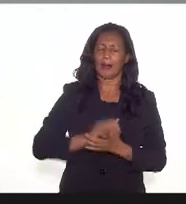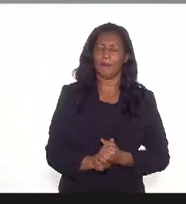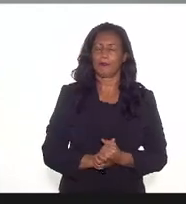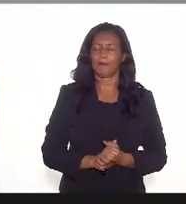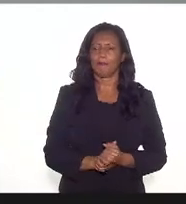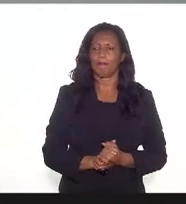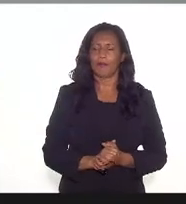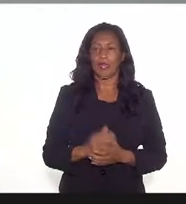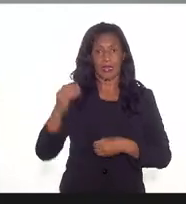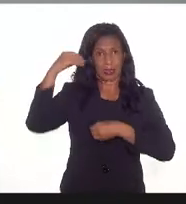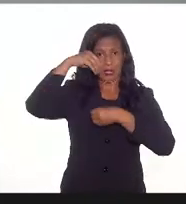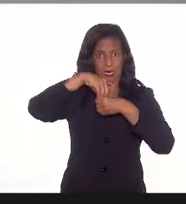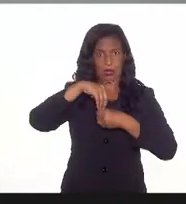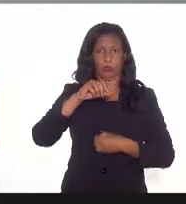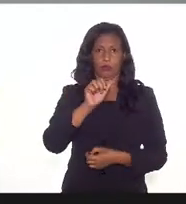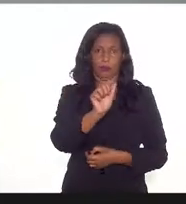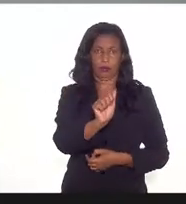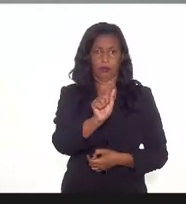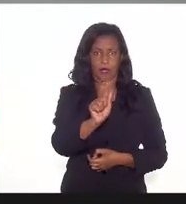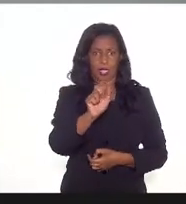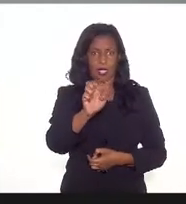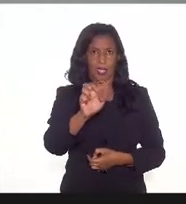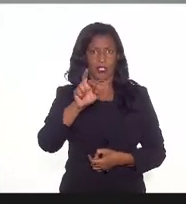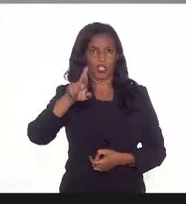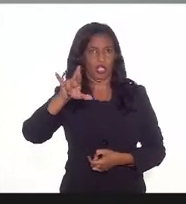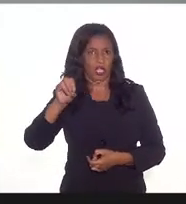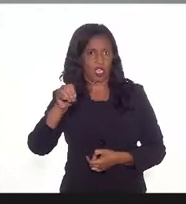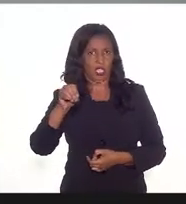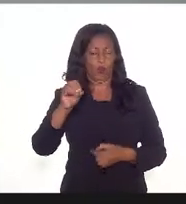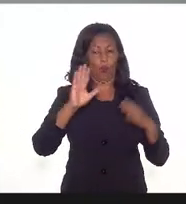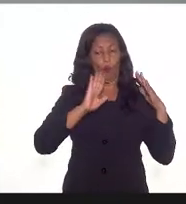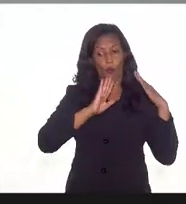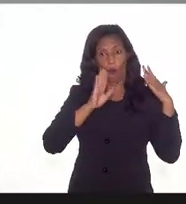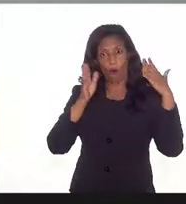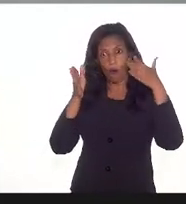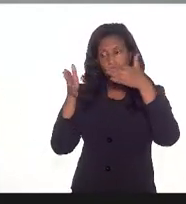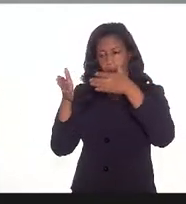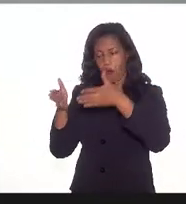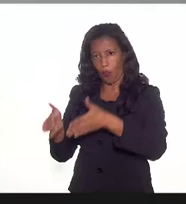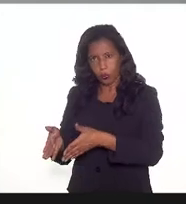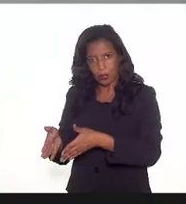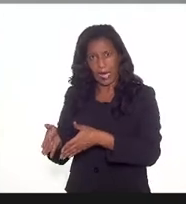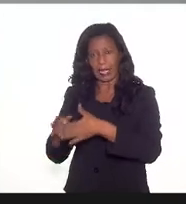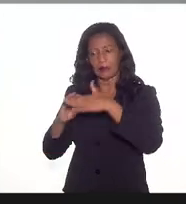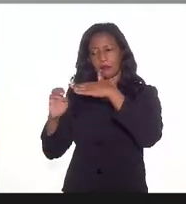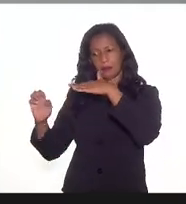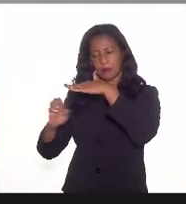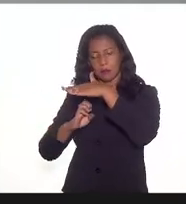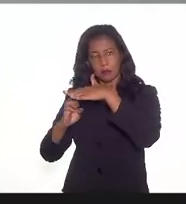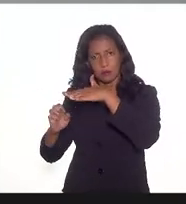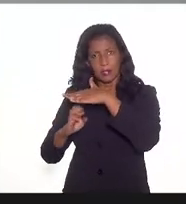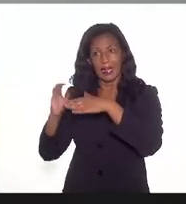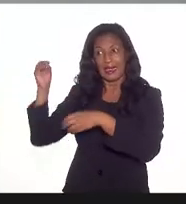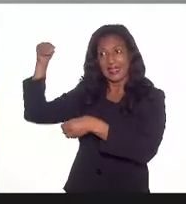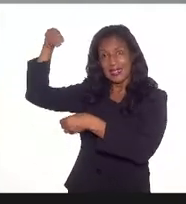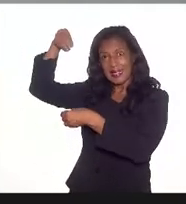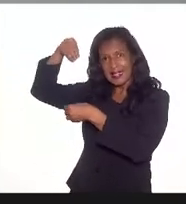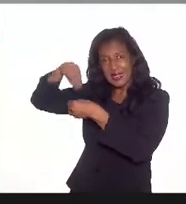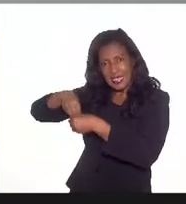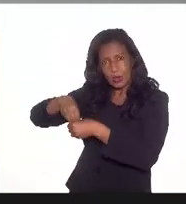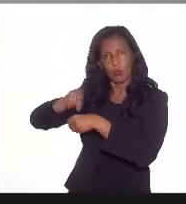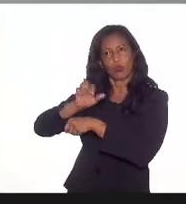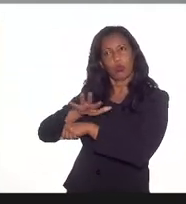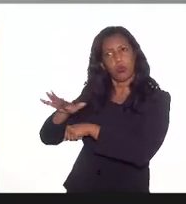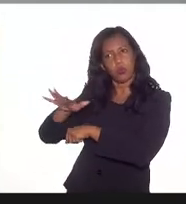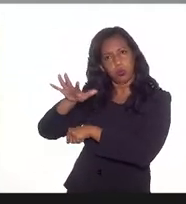na AGRIO voltada para os empreendimentos populares, né, situados nesses territórios. Nós